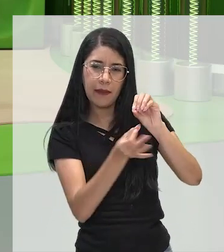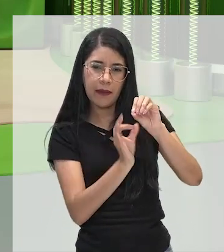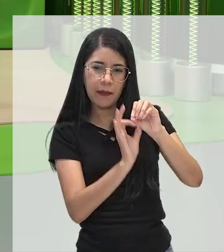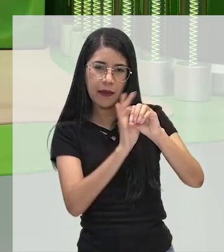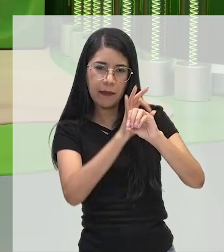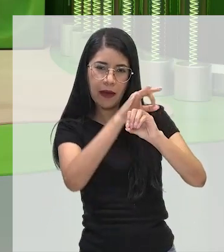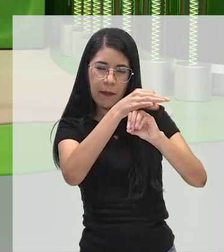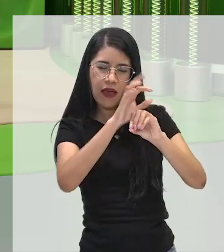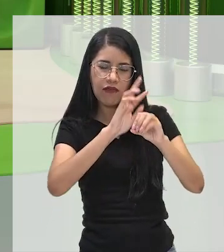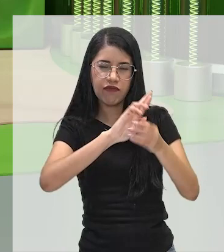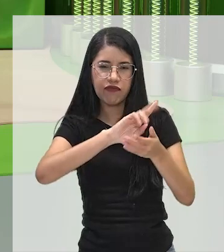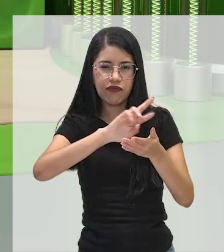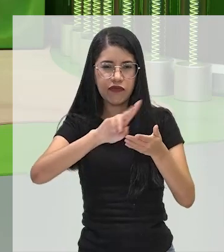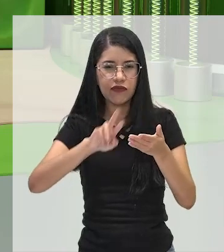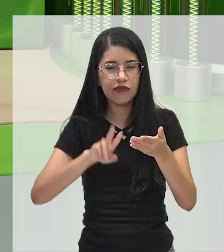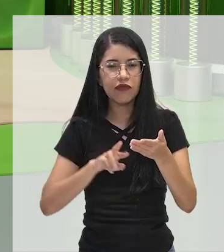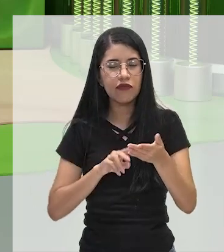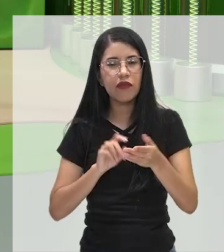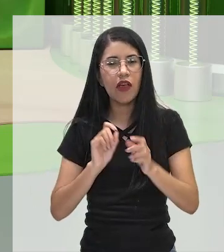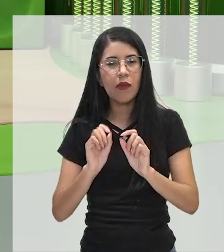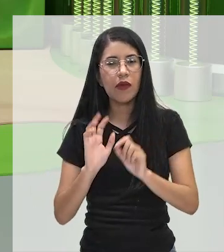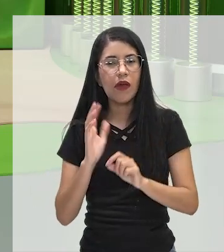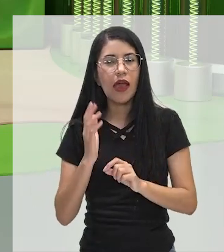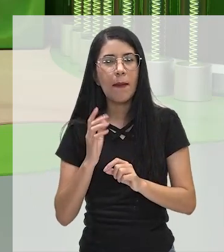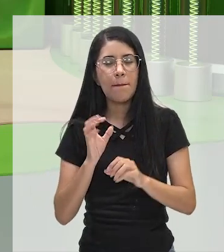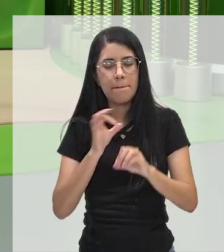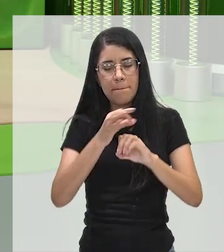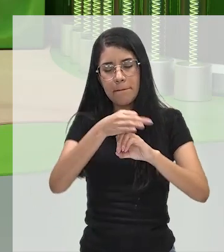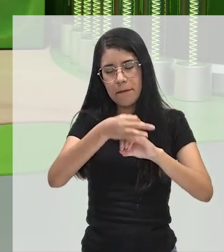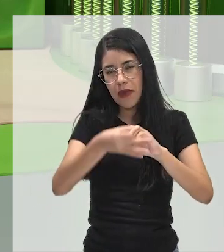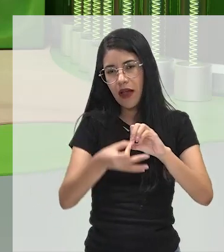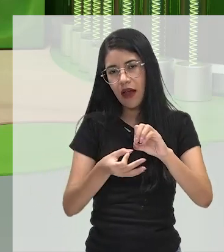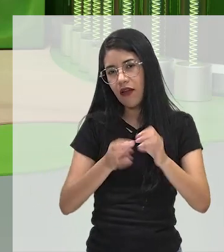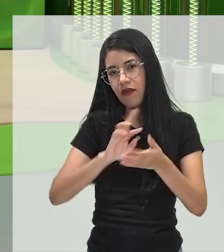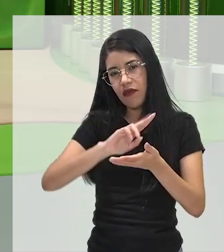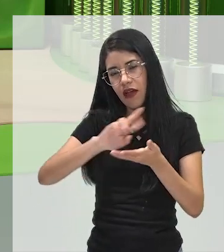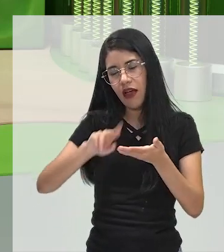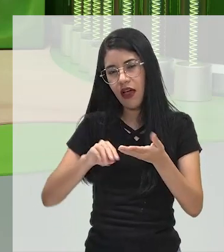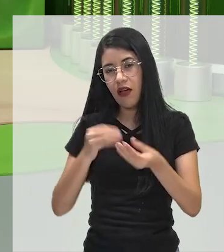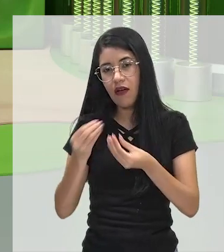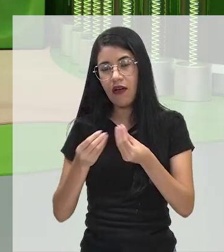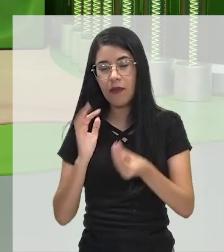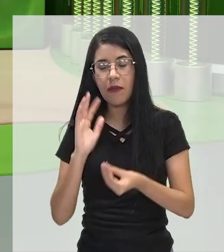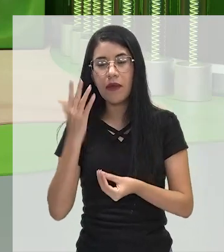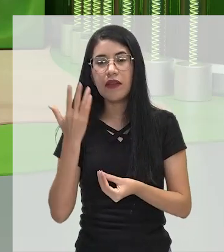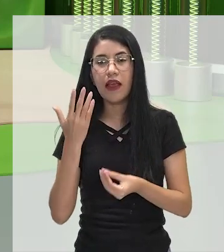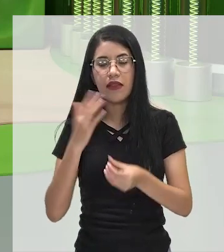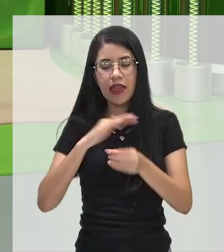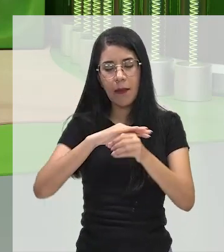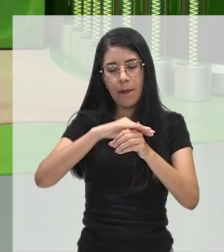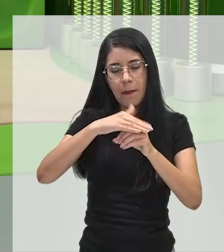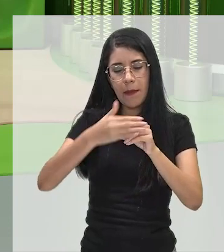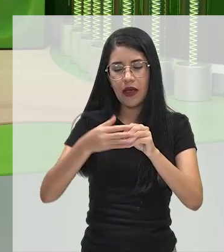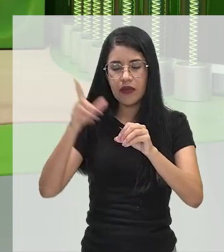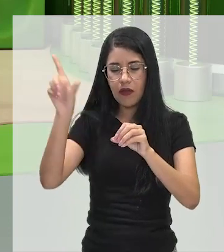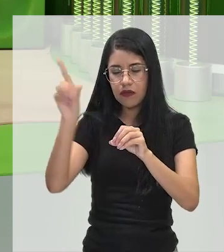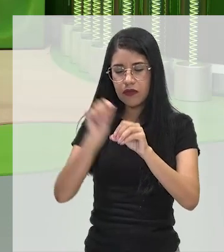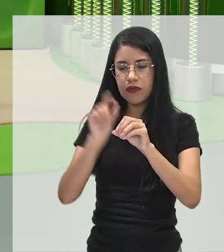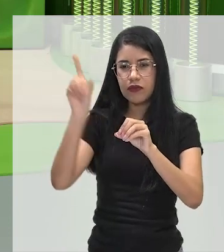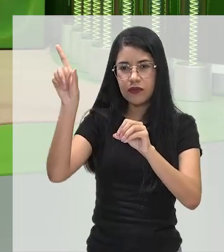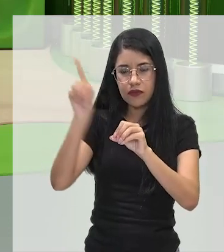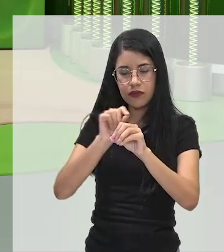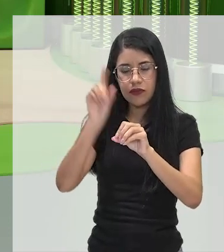falei anteriormente, que são esses círculos aí, como se fossem alguns buracos, né, que vão se formando na superfície da Lua devido à colisão de